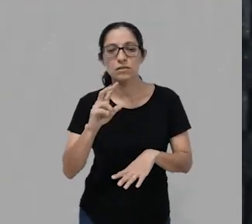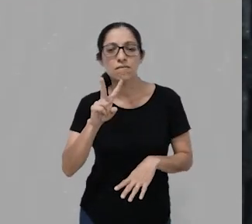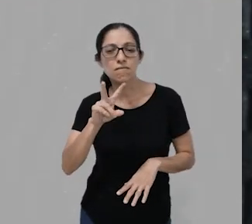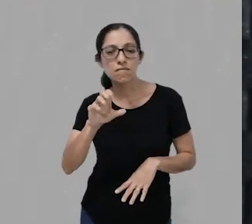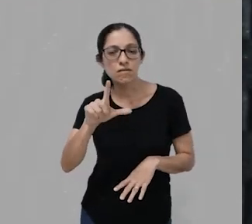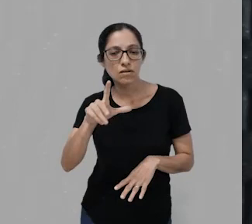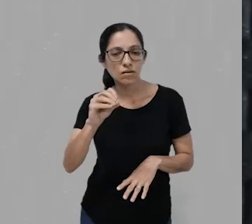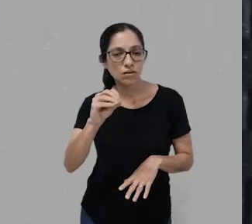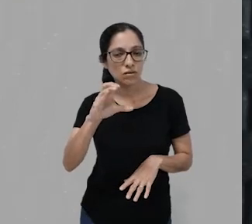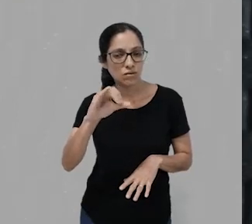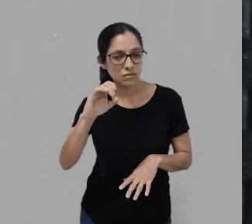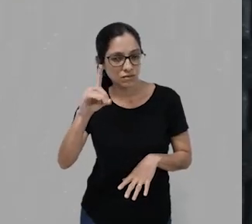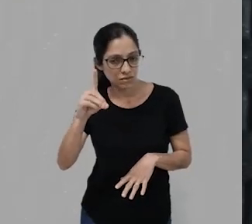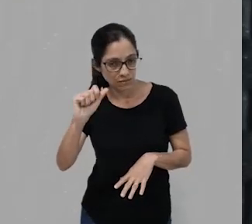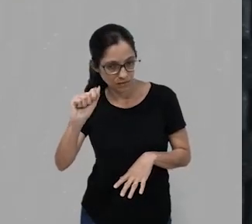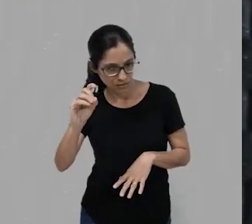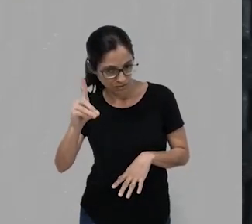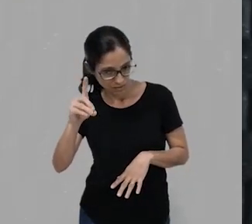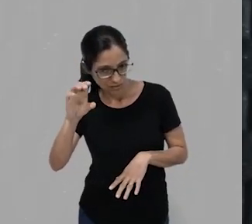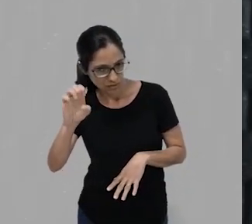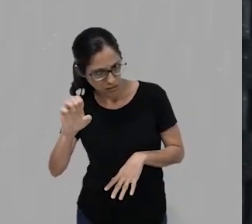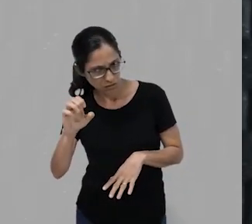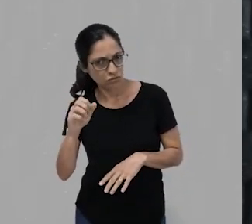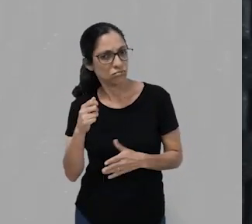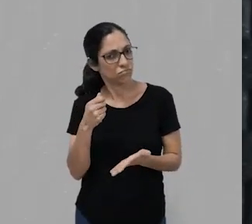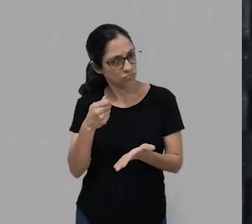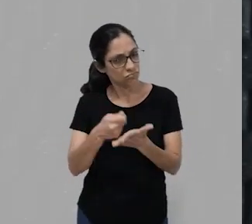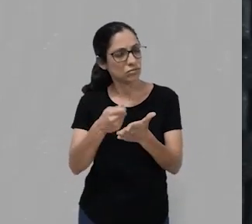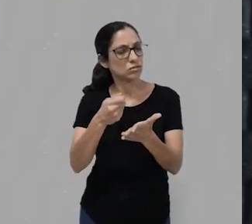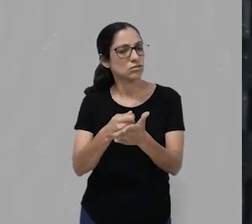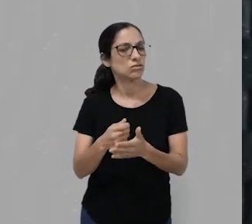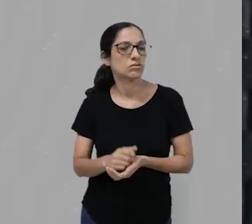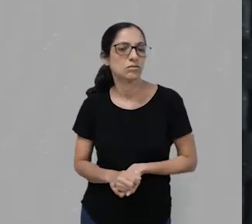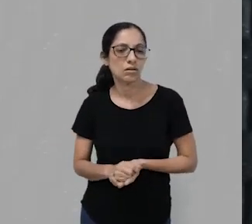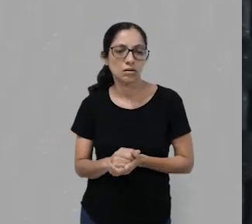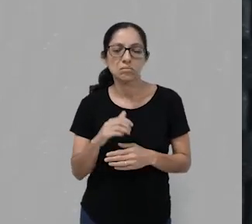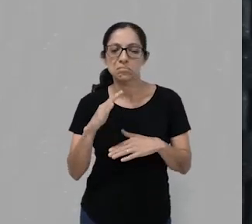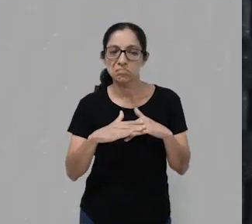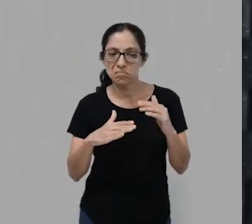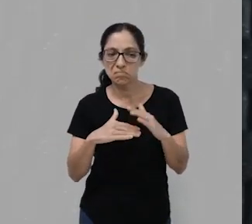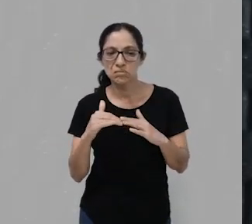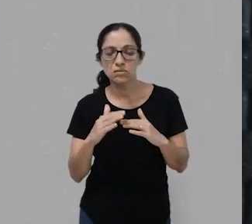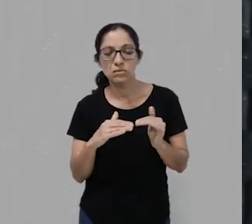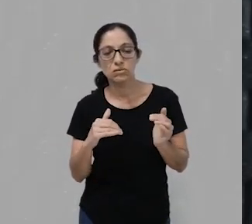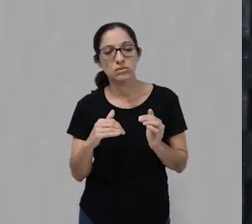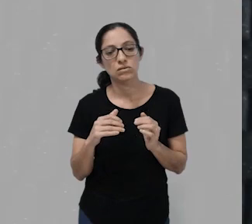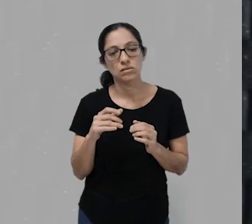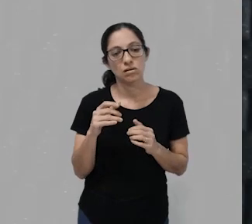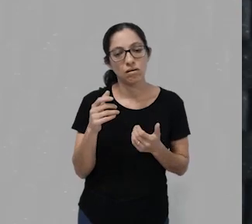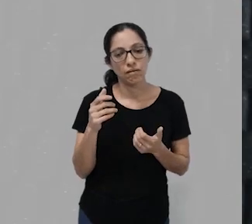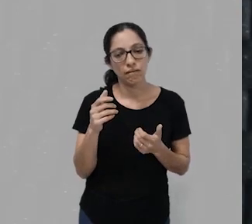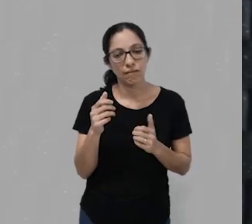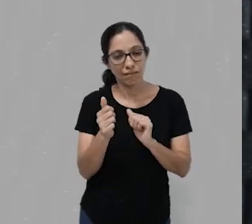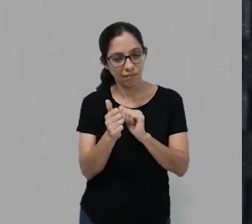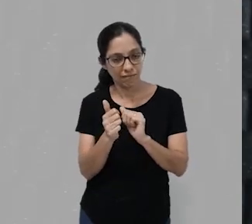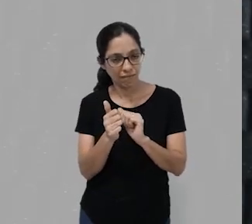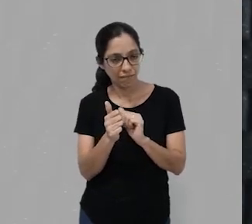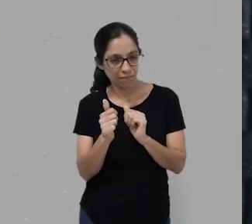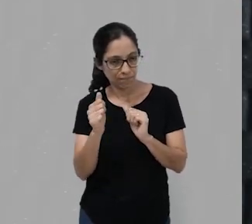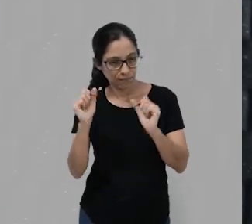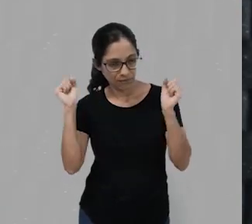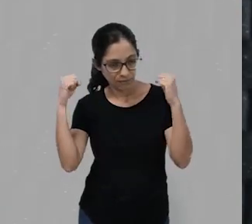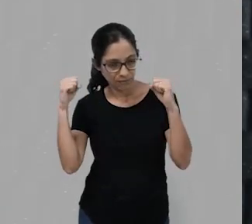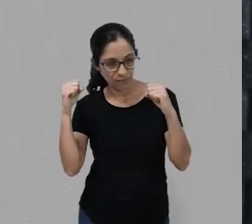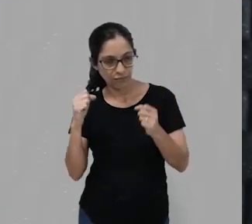velocidade de reação dos atletas que são participantes. Tá aqui ó, um smash e tá aqui ó, e temos o drive. Golpe